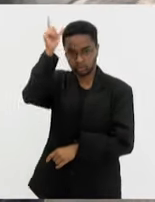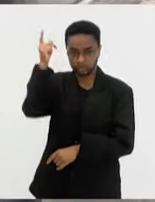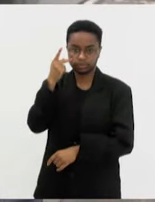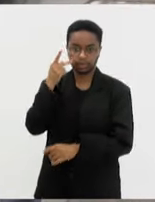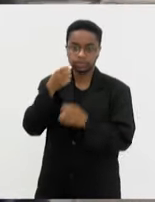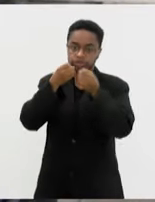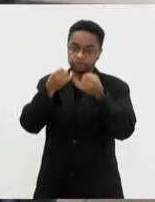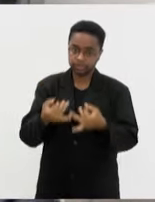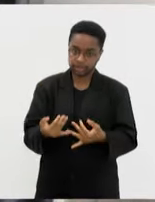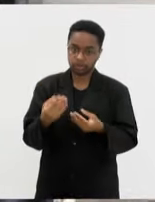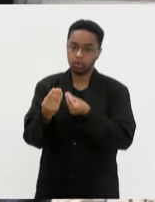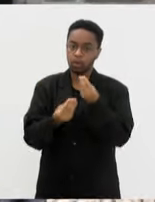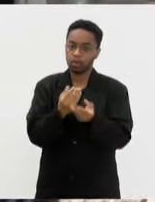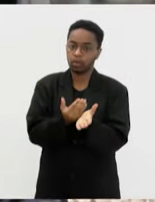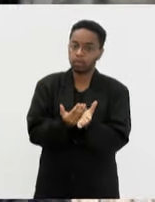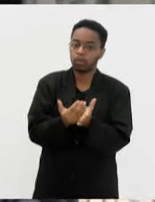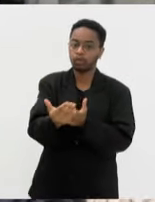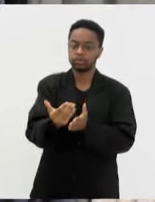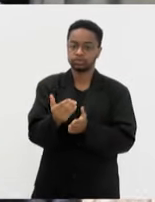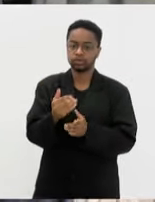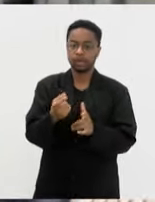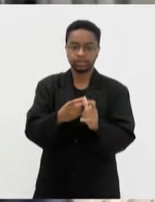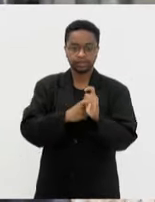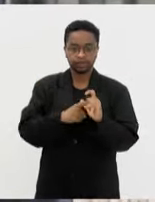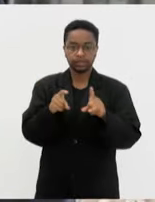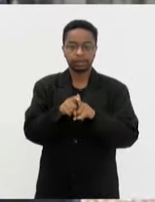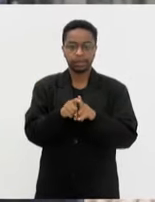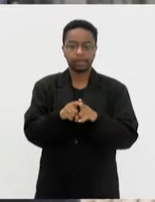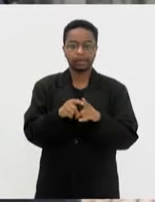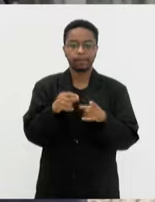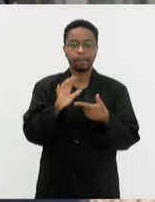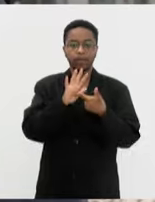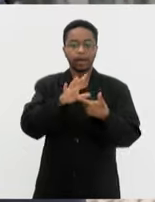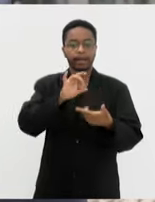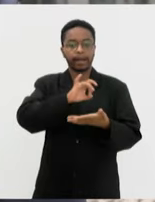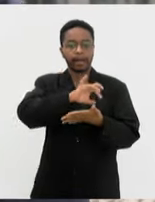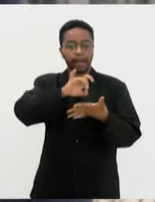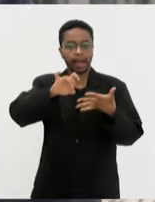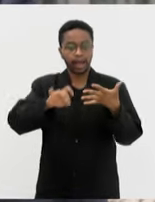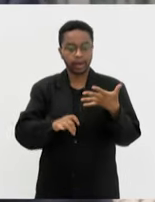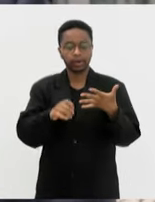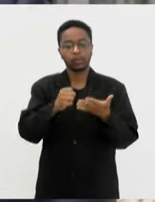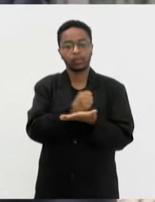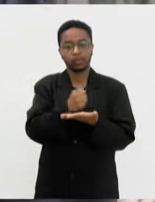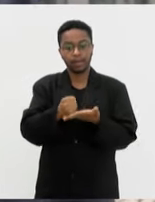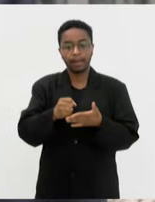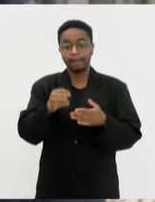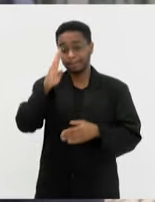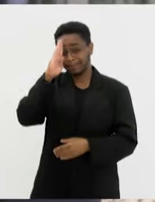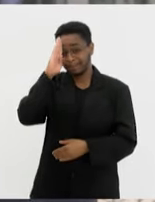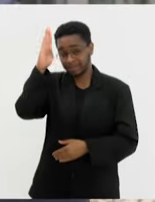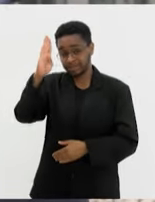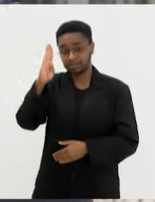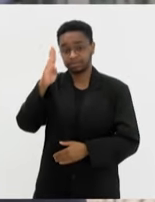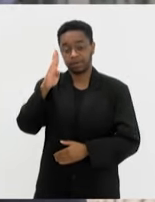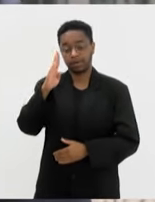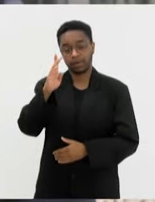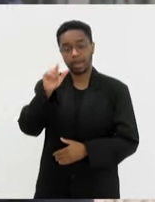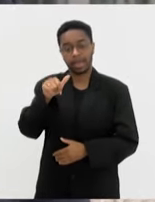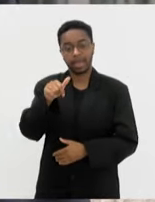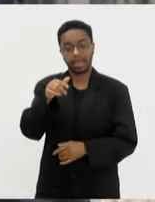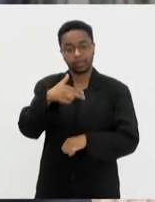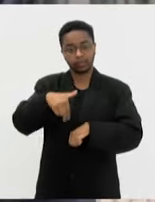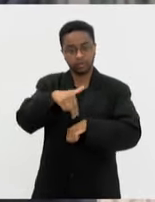eu disse anteriormente, a gênese da dívida, passando por todos os contratos. O nosso maior credor é a União Federal. Então, como eu disse,